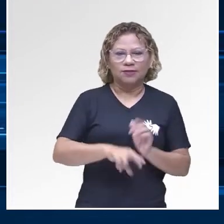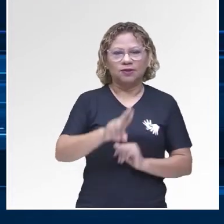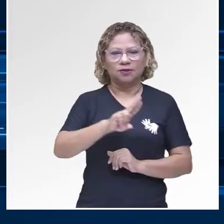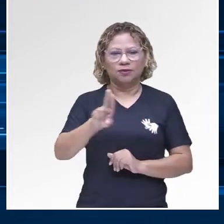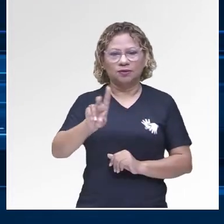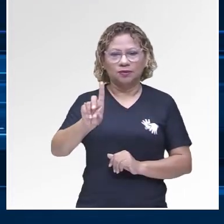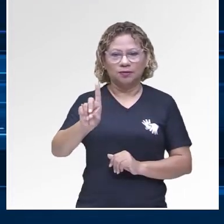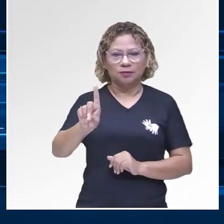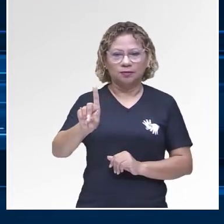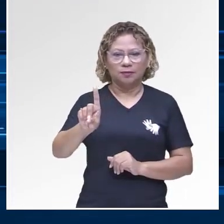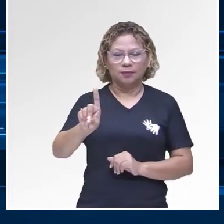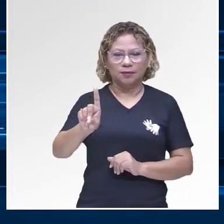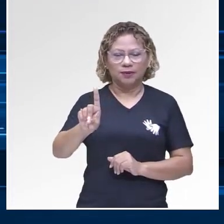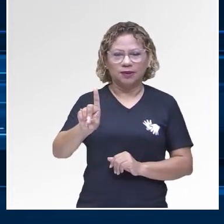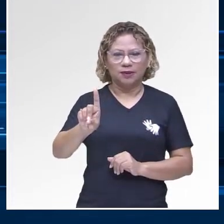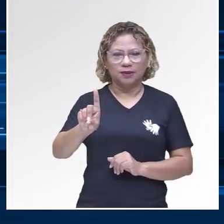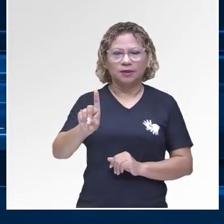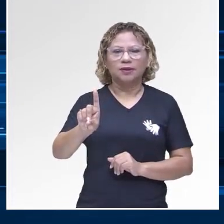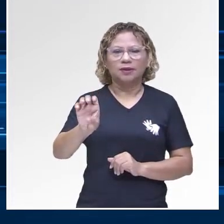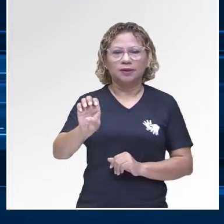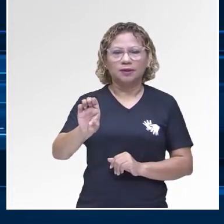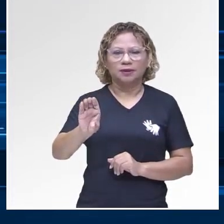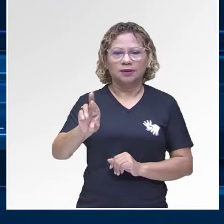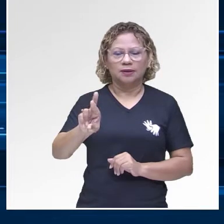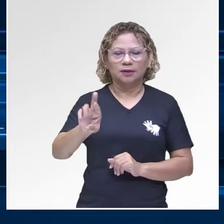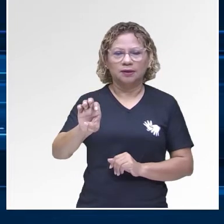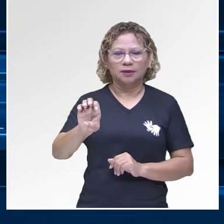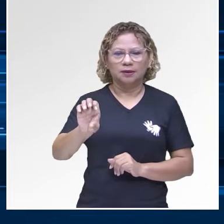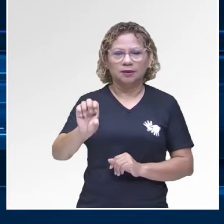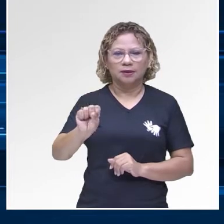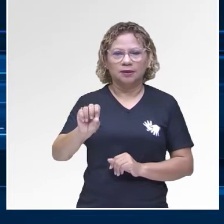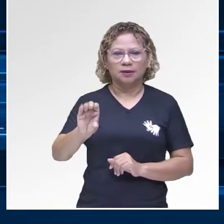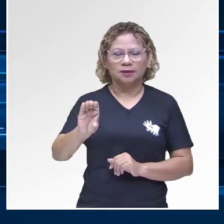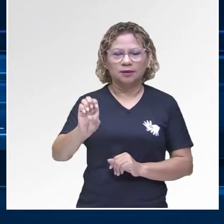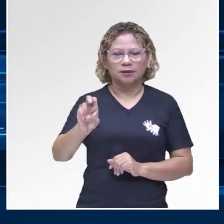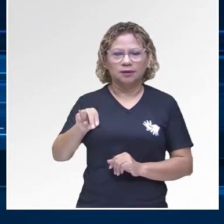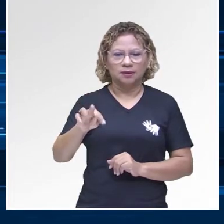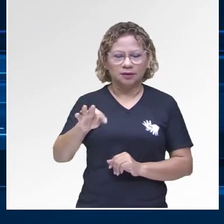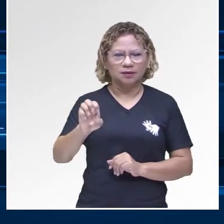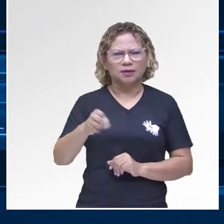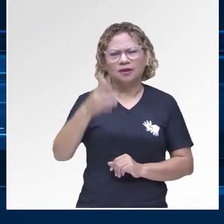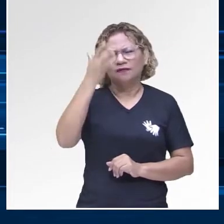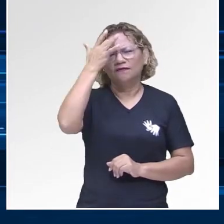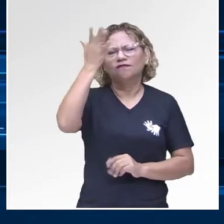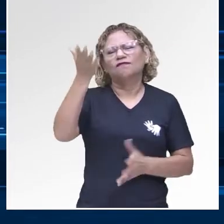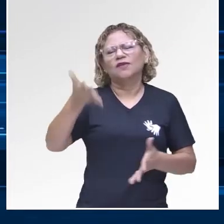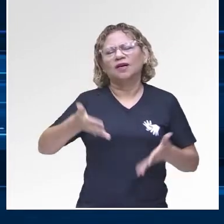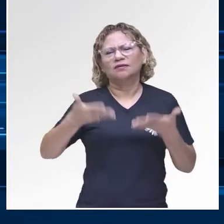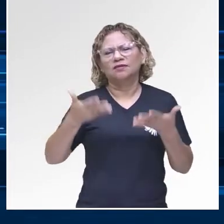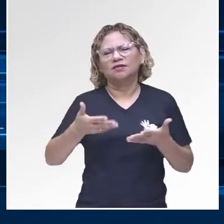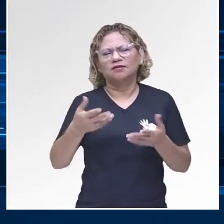Então, é bem fácil de identificar isso daí. E nosso terceiro exemplo aqui, nós temos uma